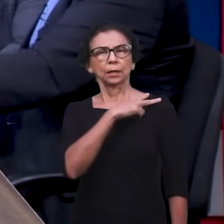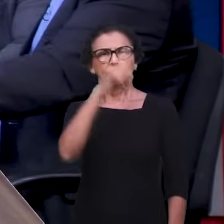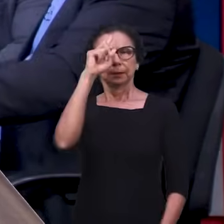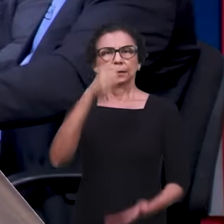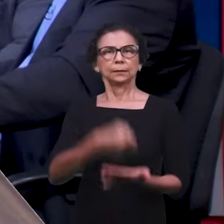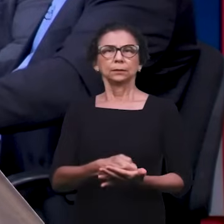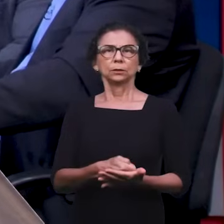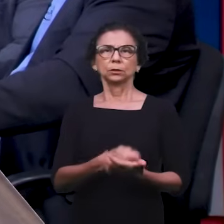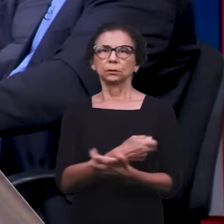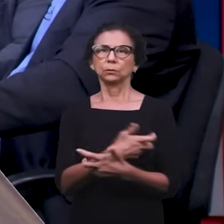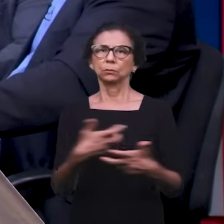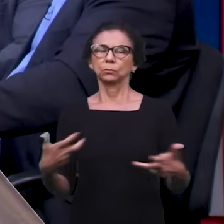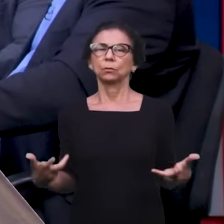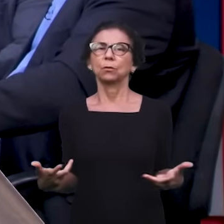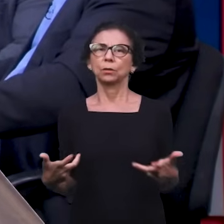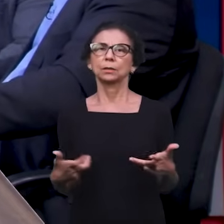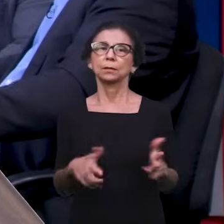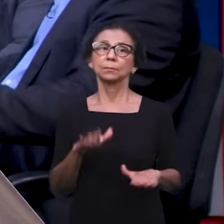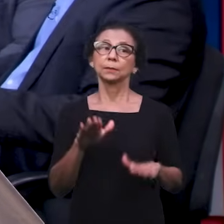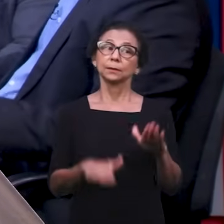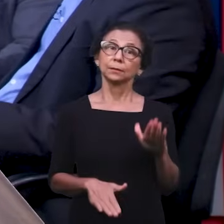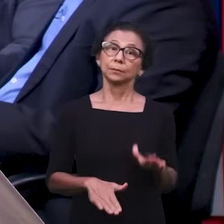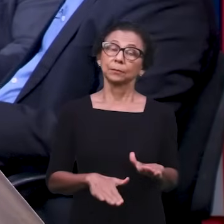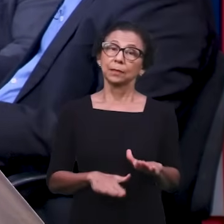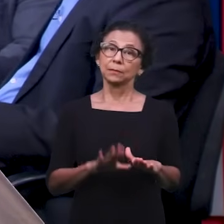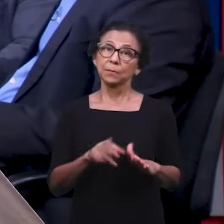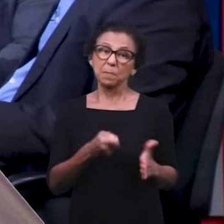certos momentos que, às vezes, eles precisam tomar